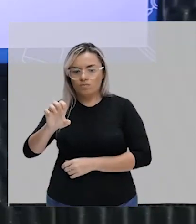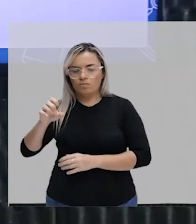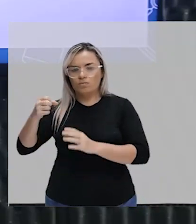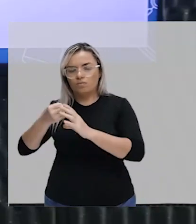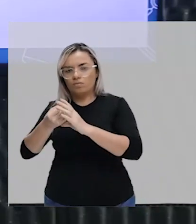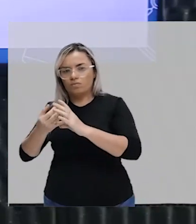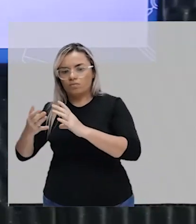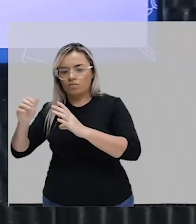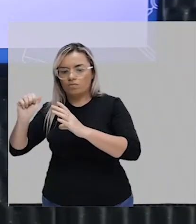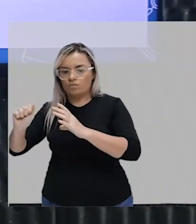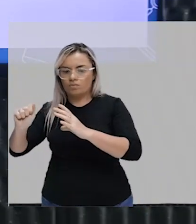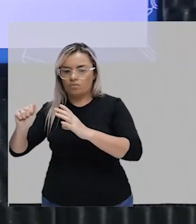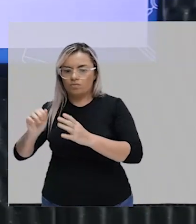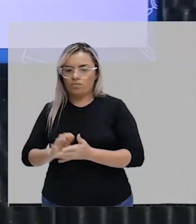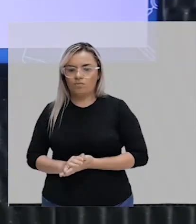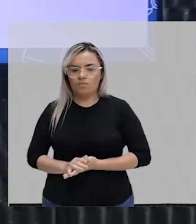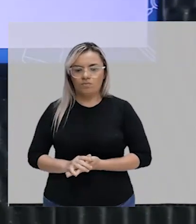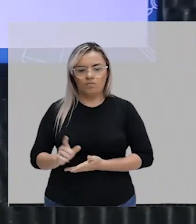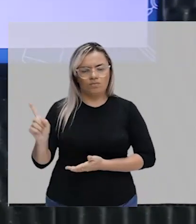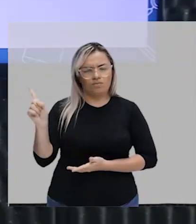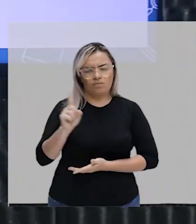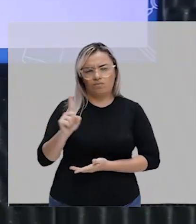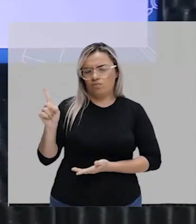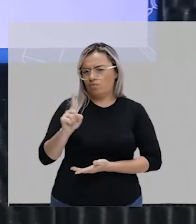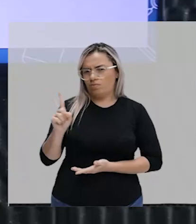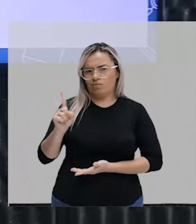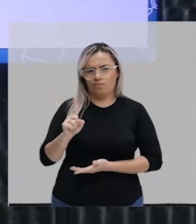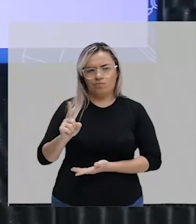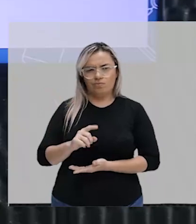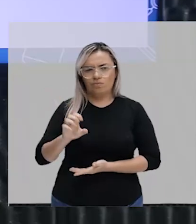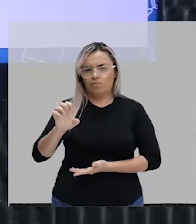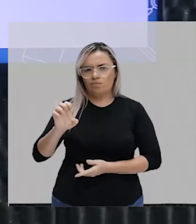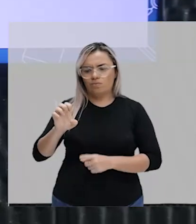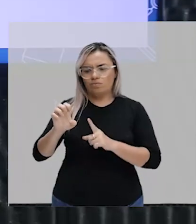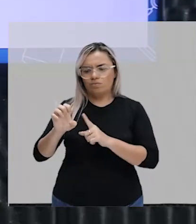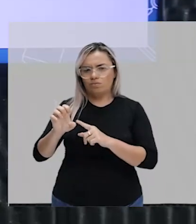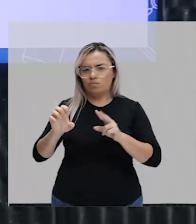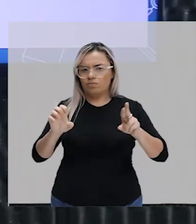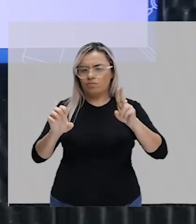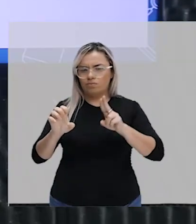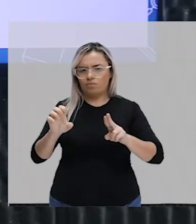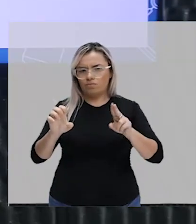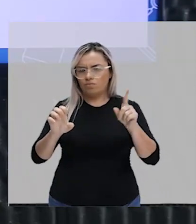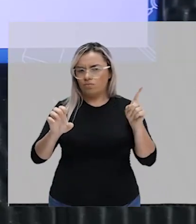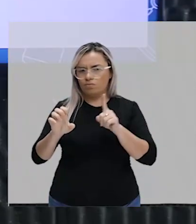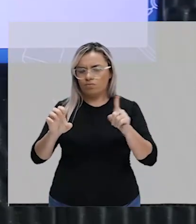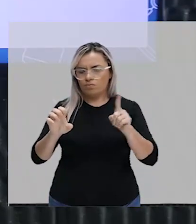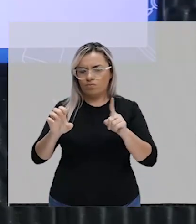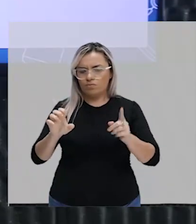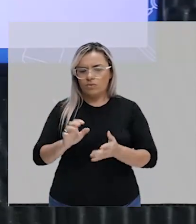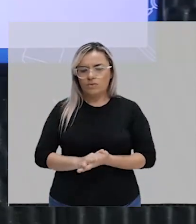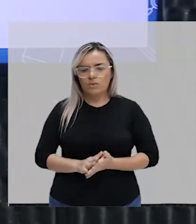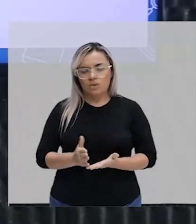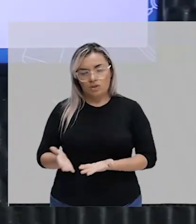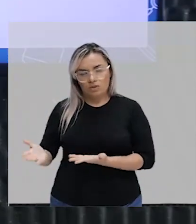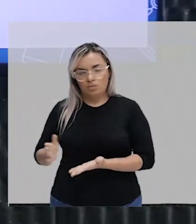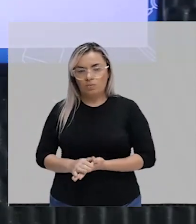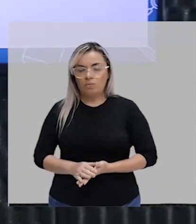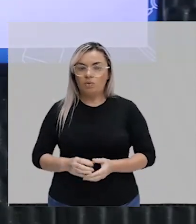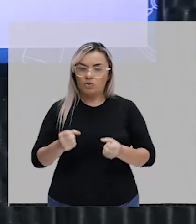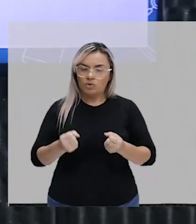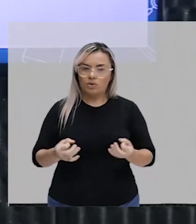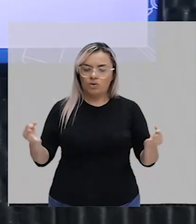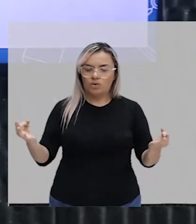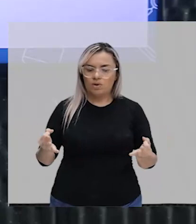Ah, gente, não é pertence, né? Nesse caso aqui, estaria perfeito não fosse